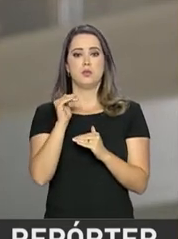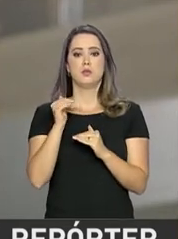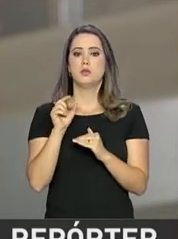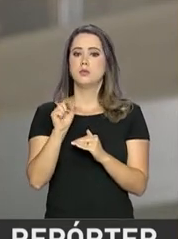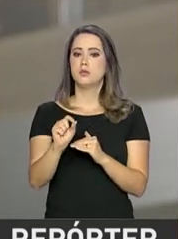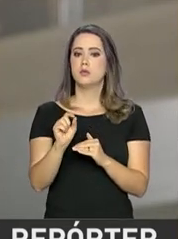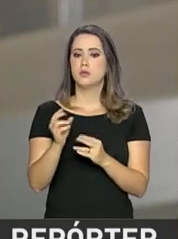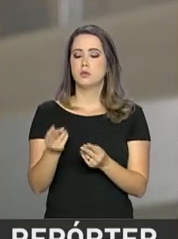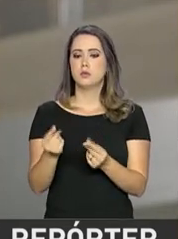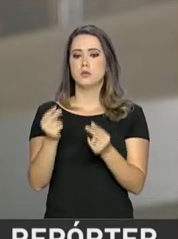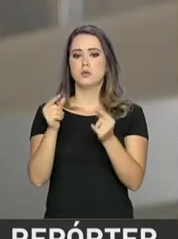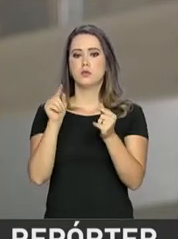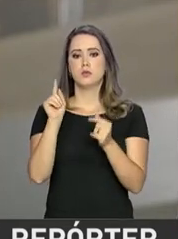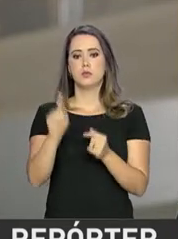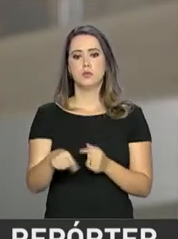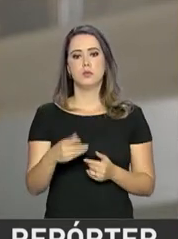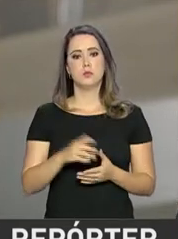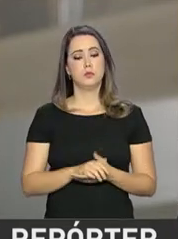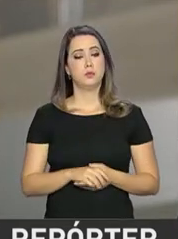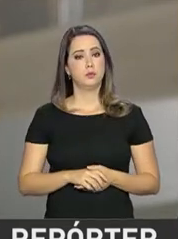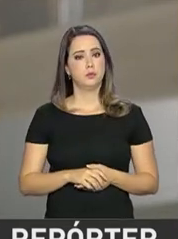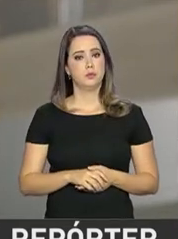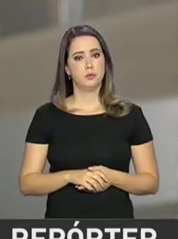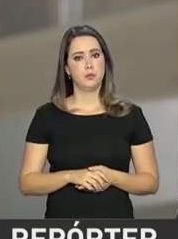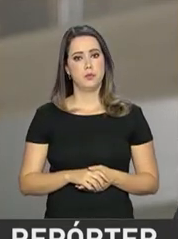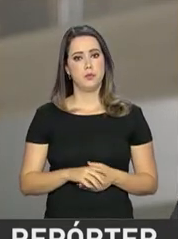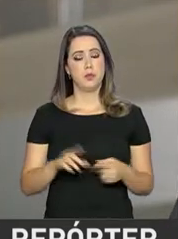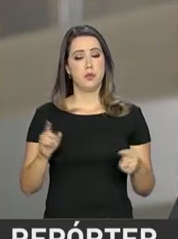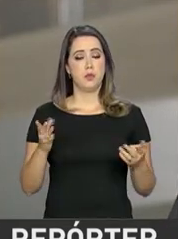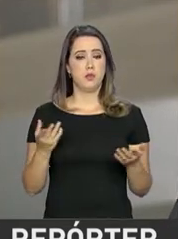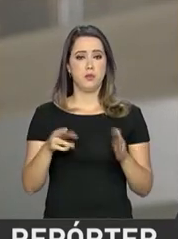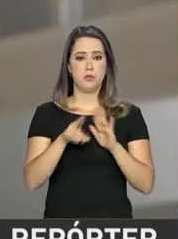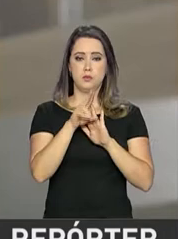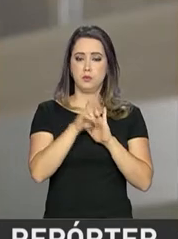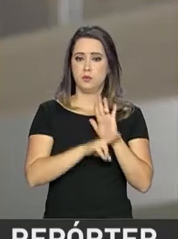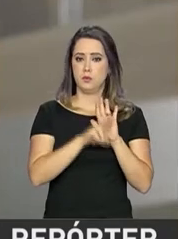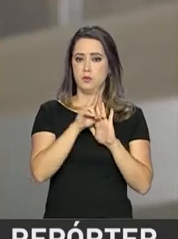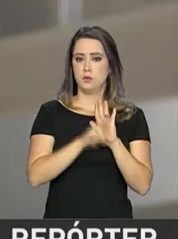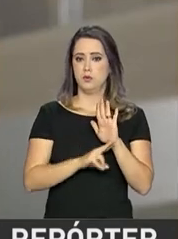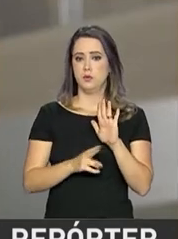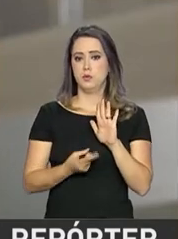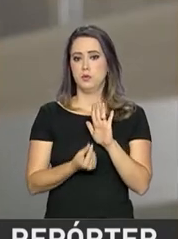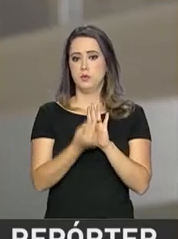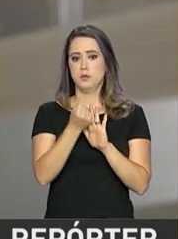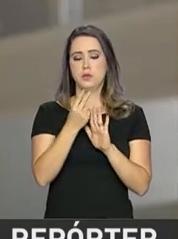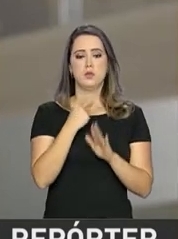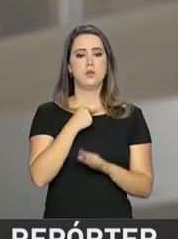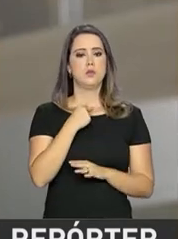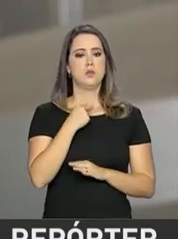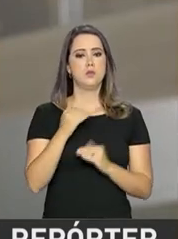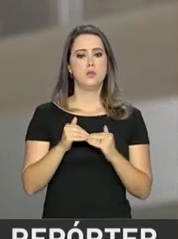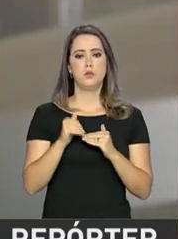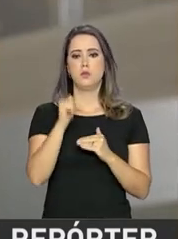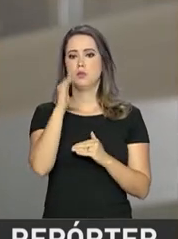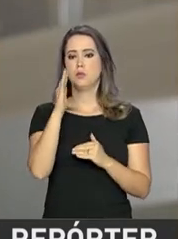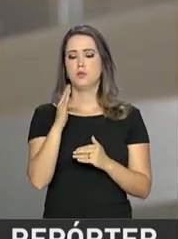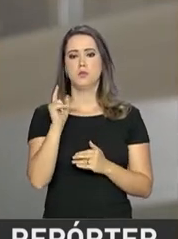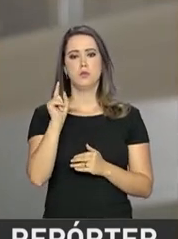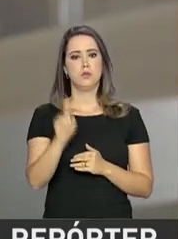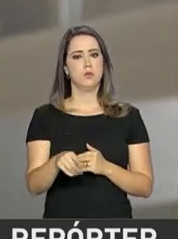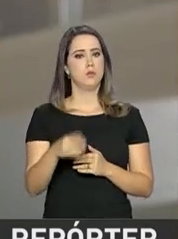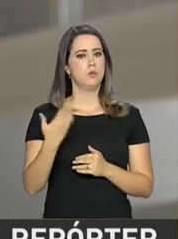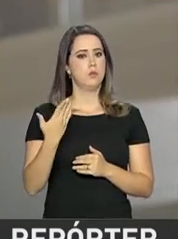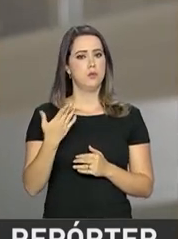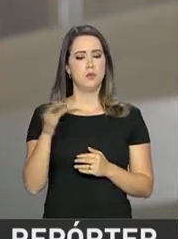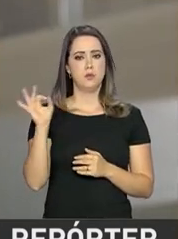ultrapassaria esse limite a de acordo com a norma os valores aí não podem ultrapassar os valores cobrados não podem ultrapassar